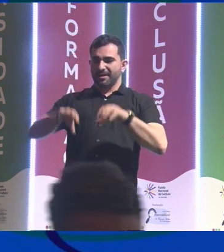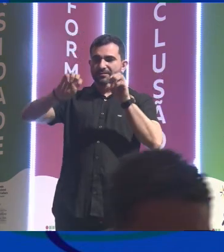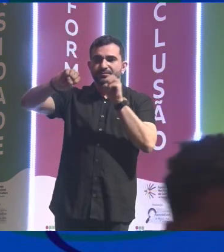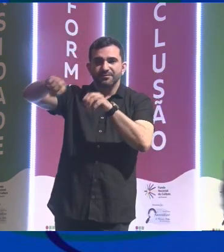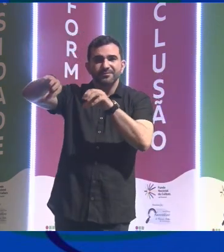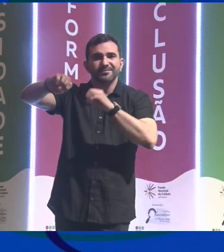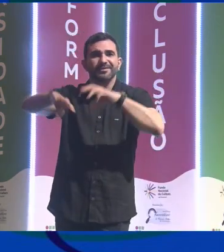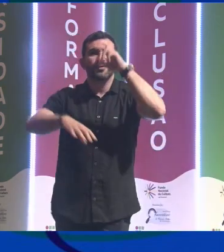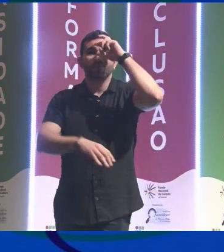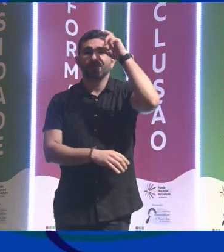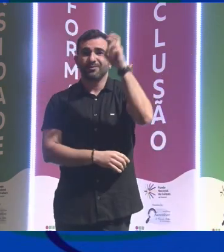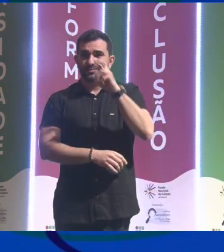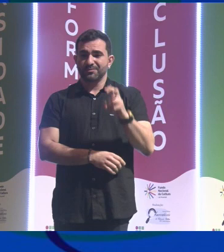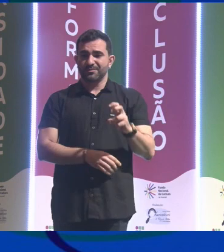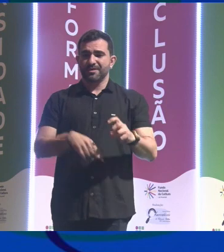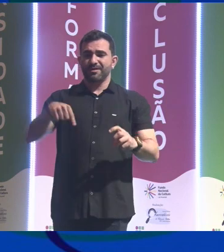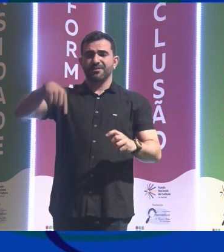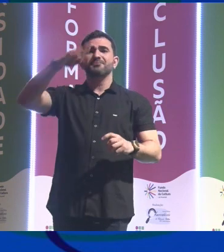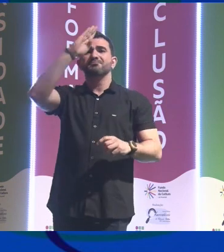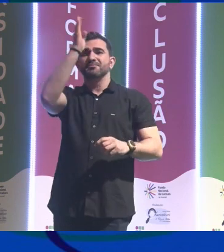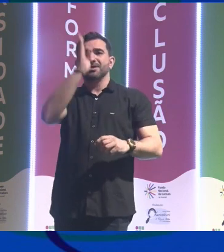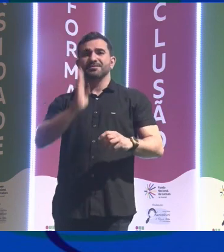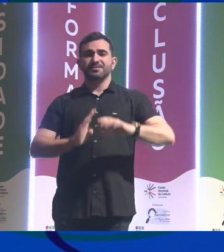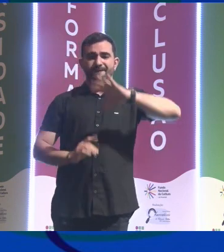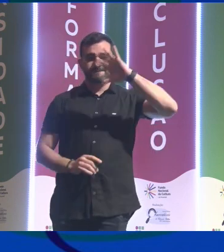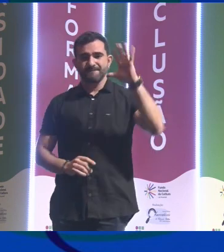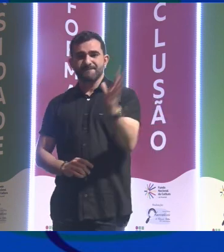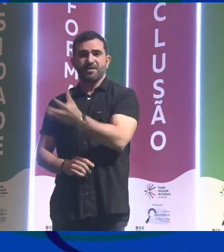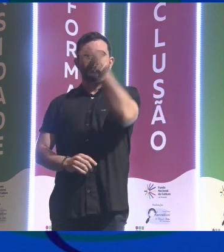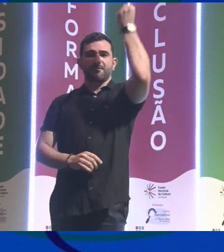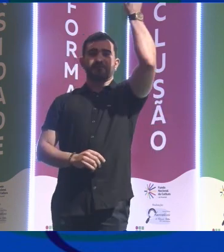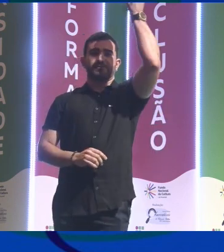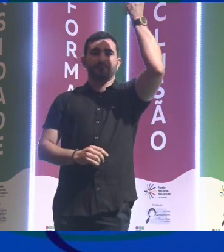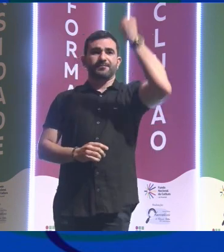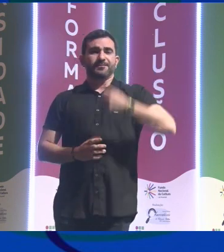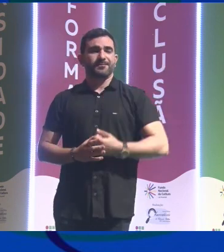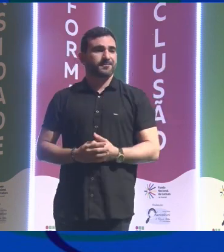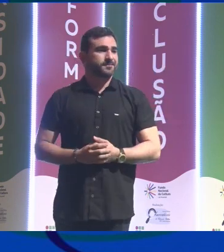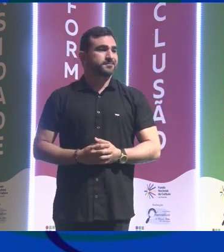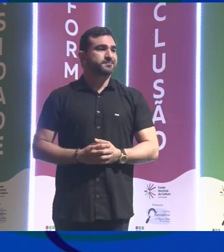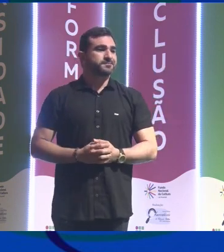educação e cultura vão salvar esse país.